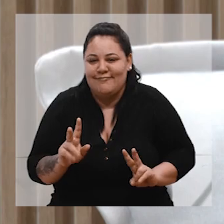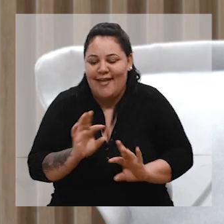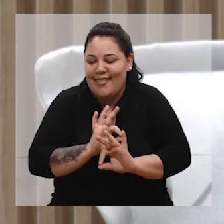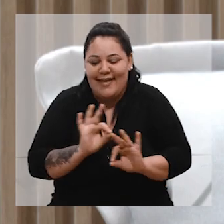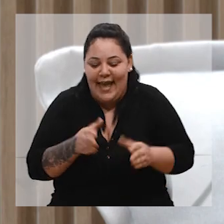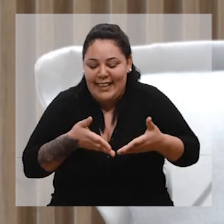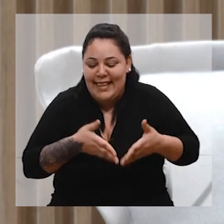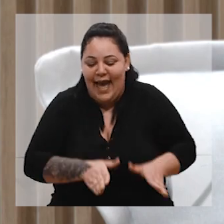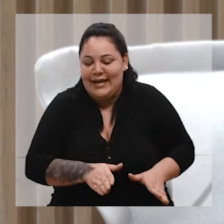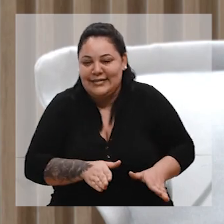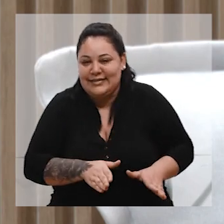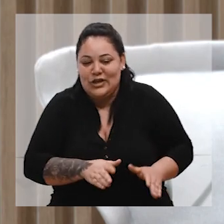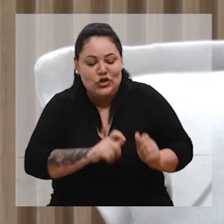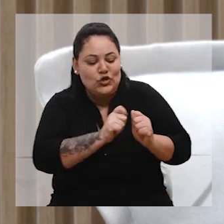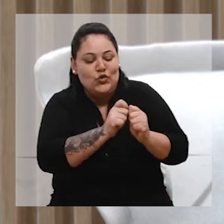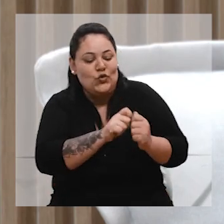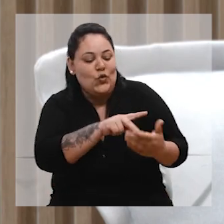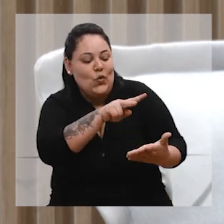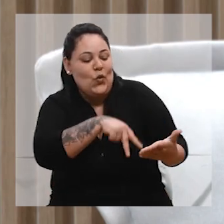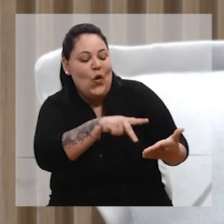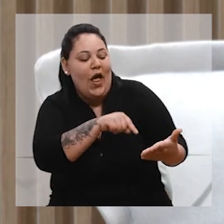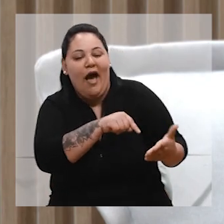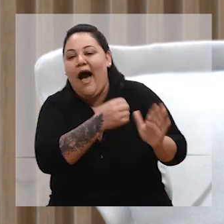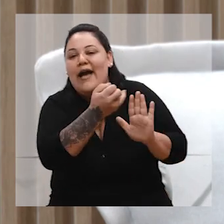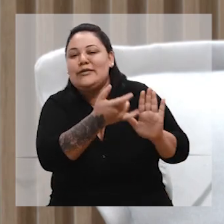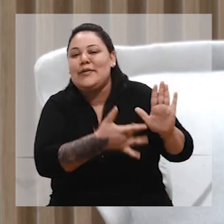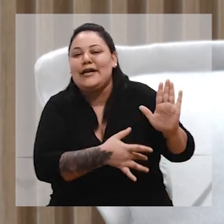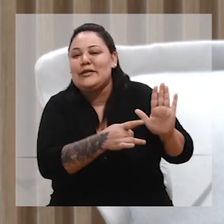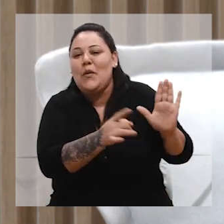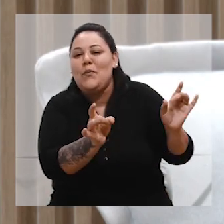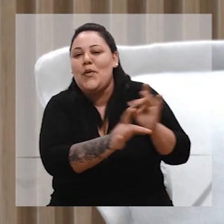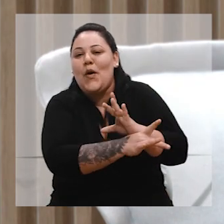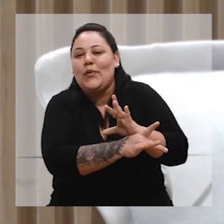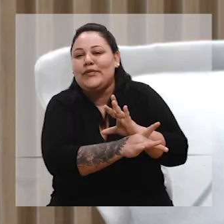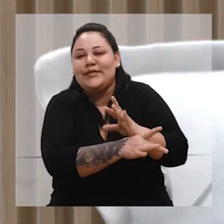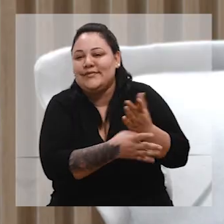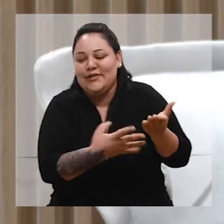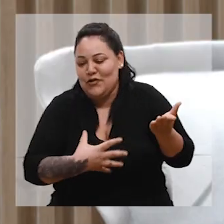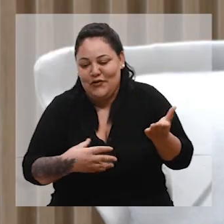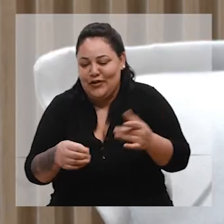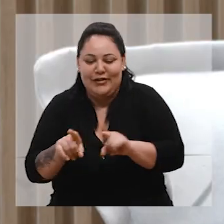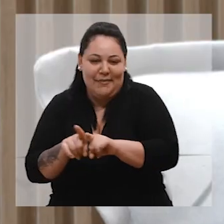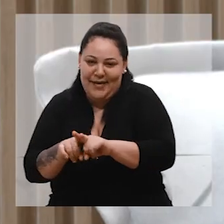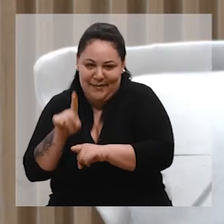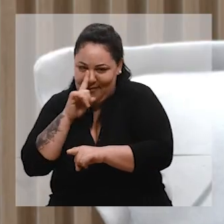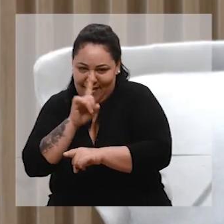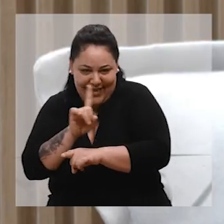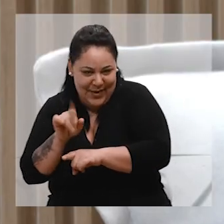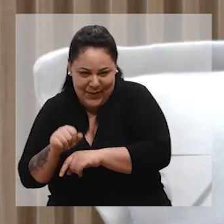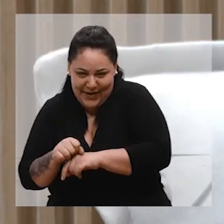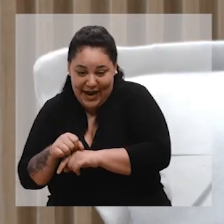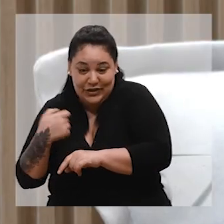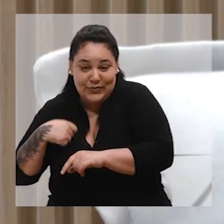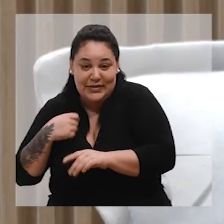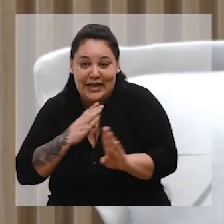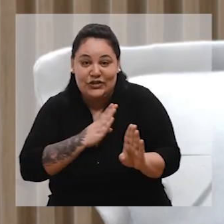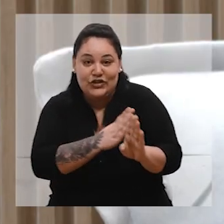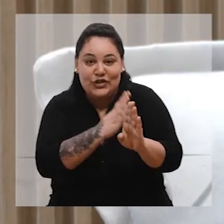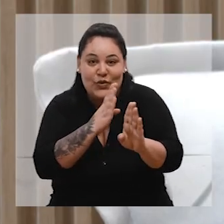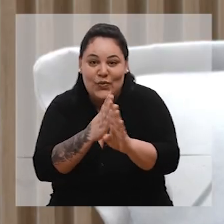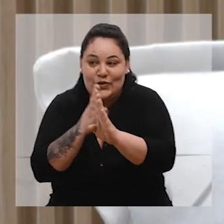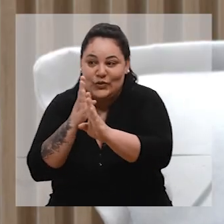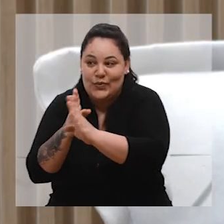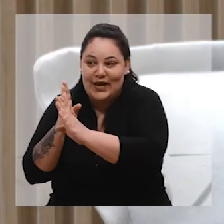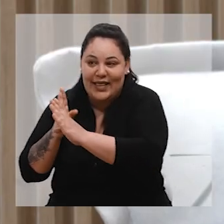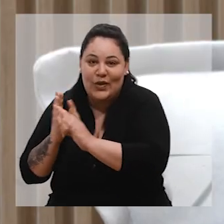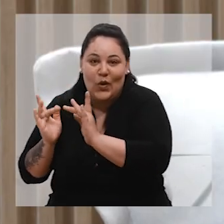não nascem, ninguém nasce com manual, né? Nem aluno não chega para o professor com manual, nem filho. E aí a gente vai